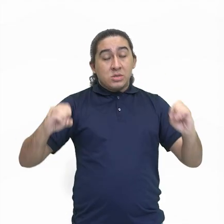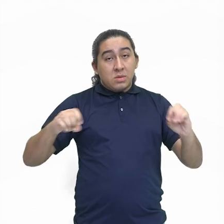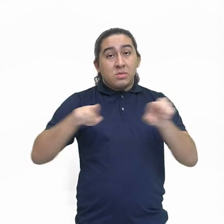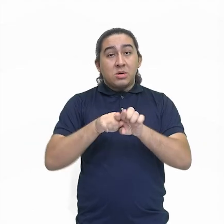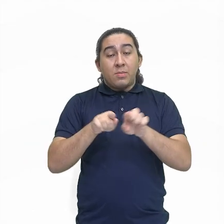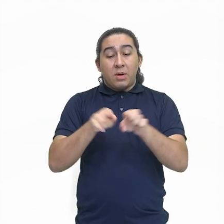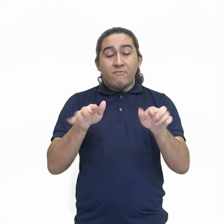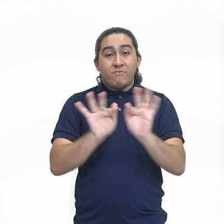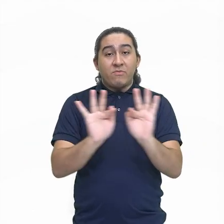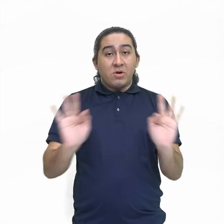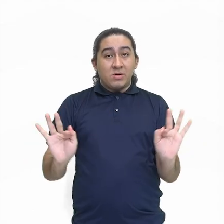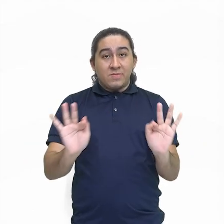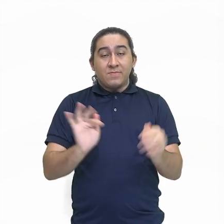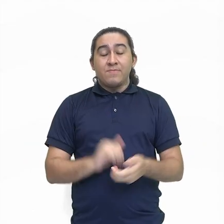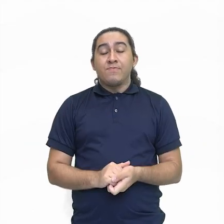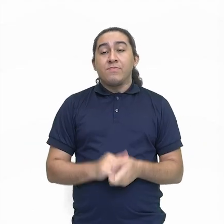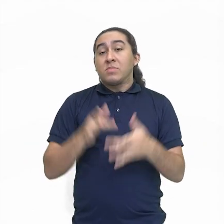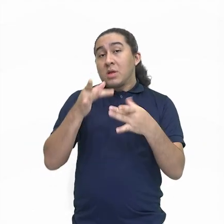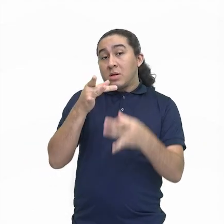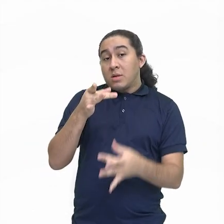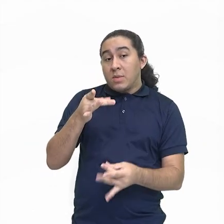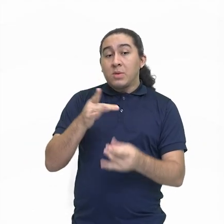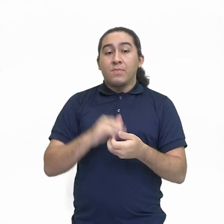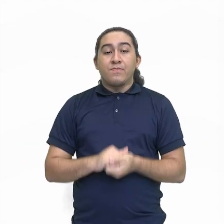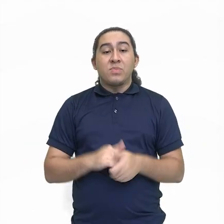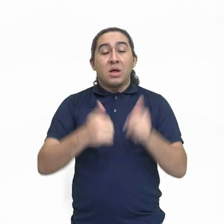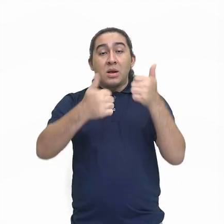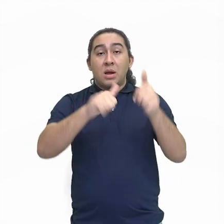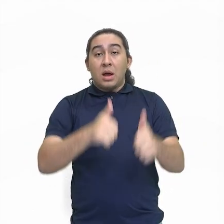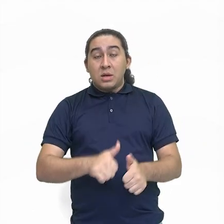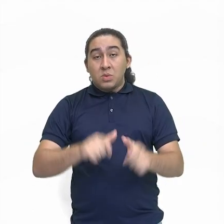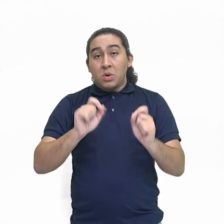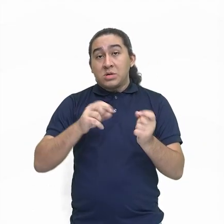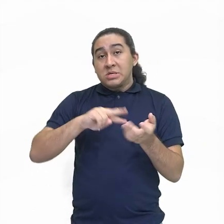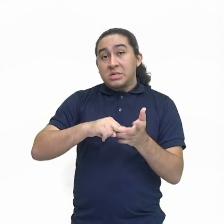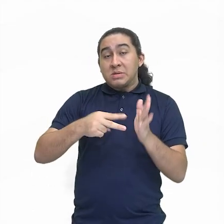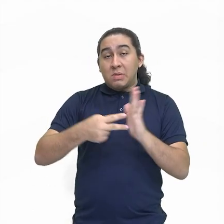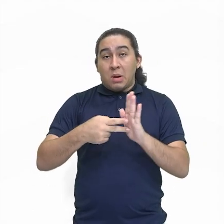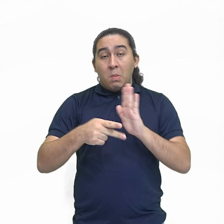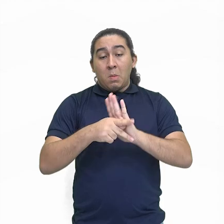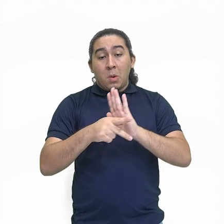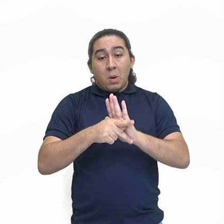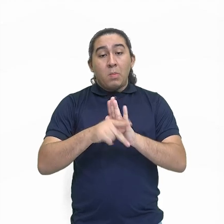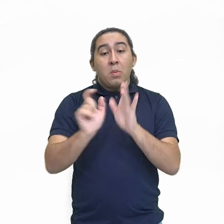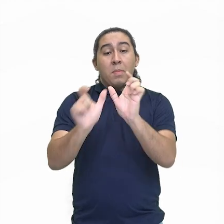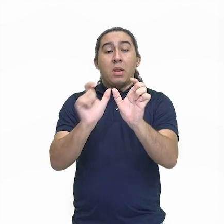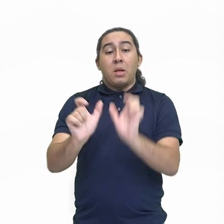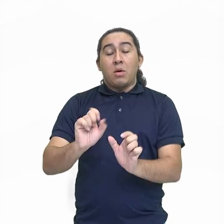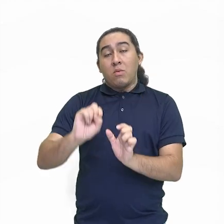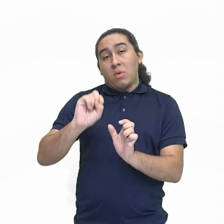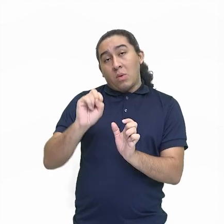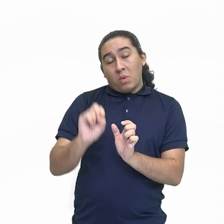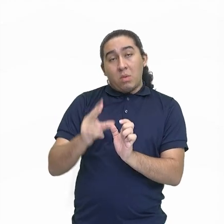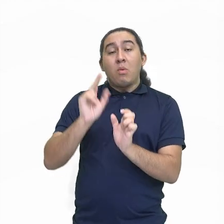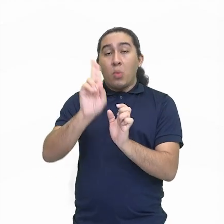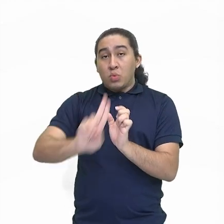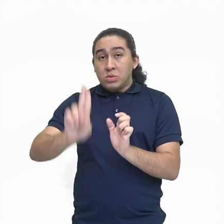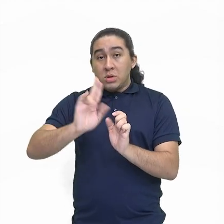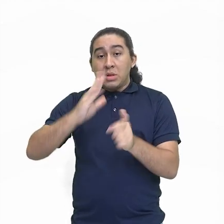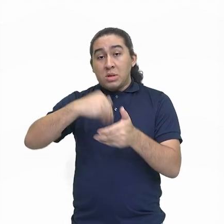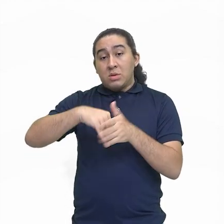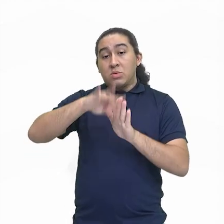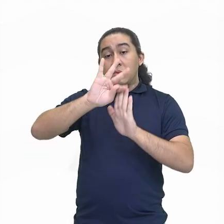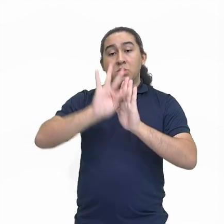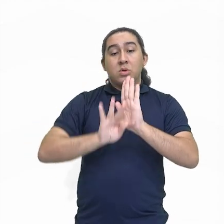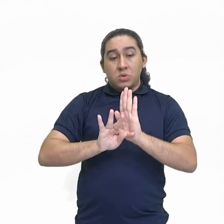períodos. Detalhamento, análise dos sentidos de palavras ou expressões na tessitura